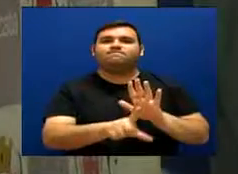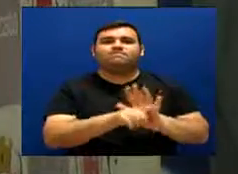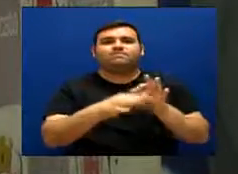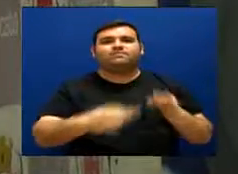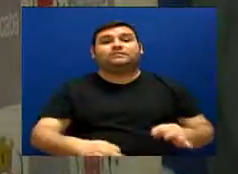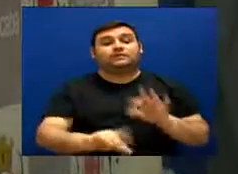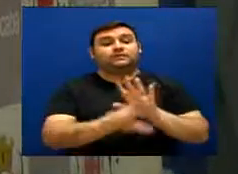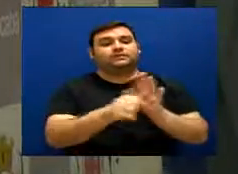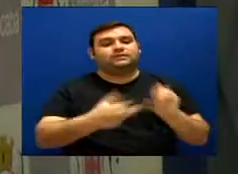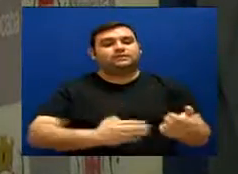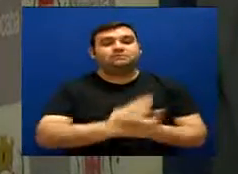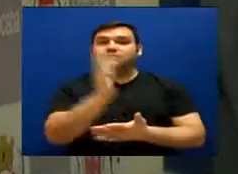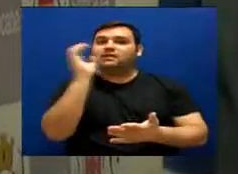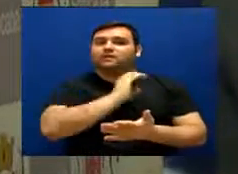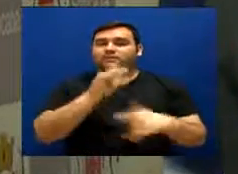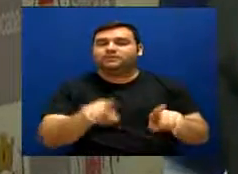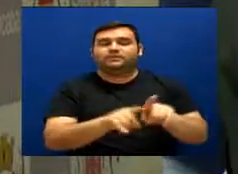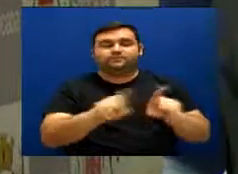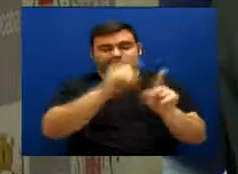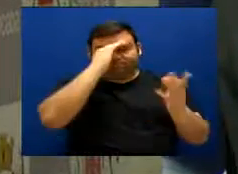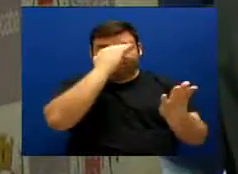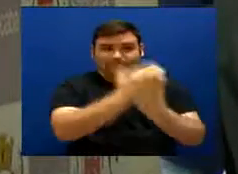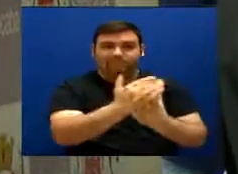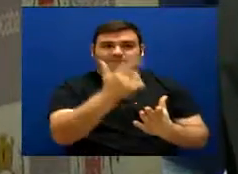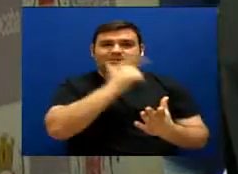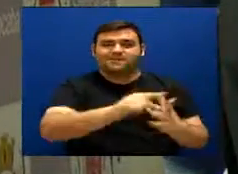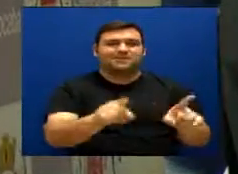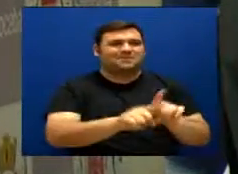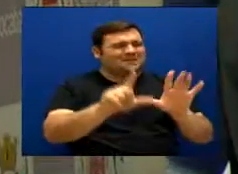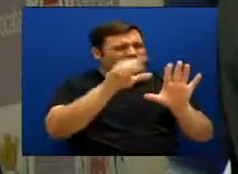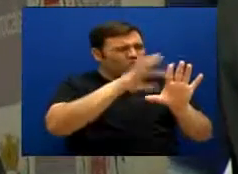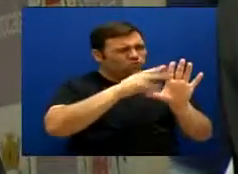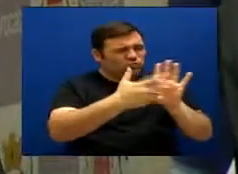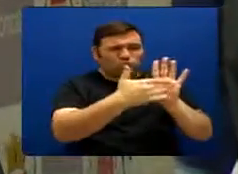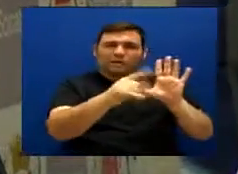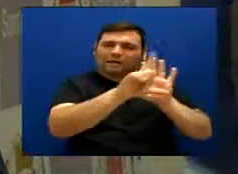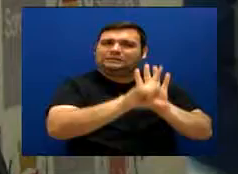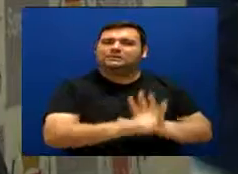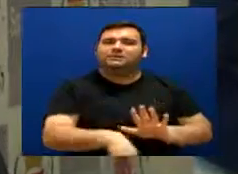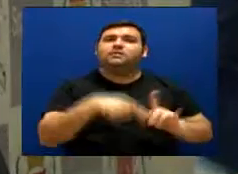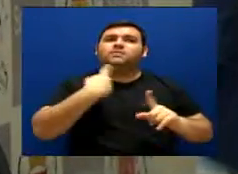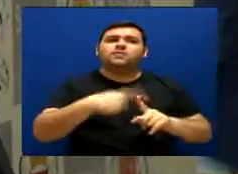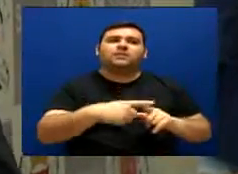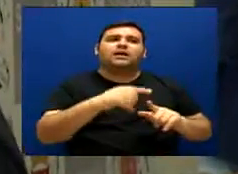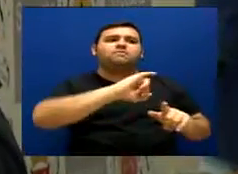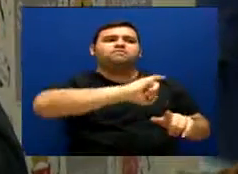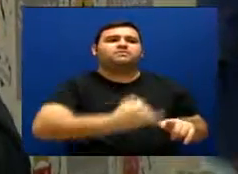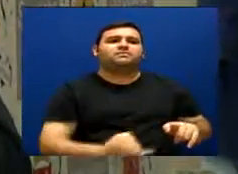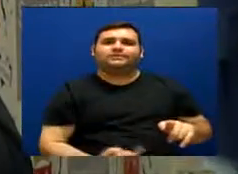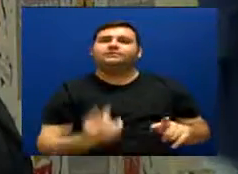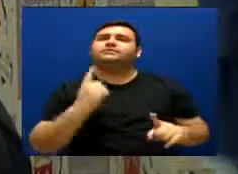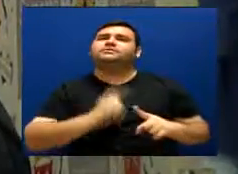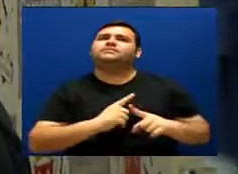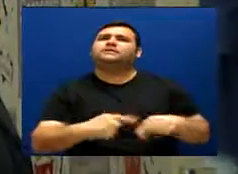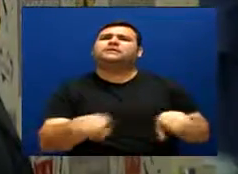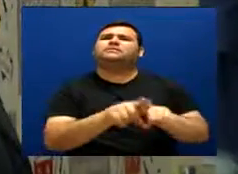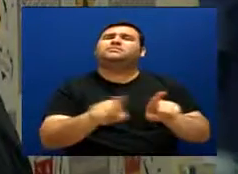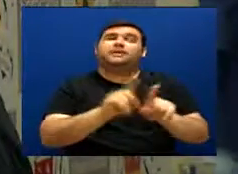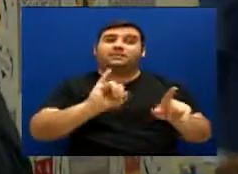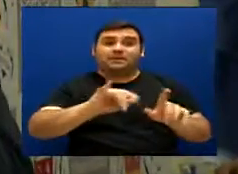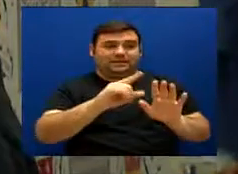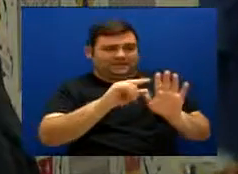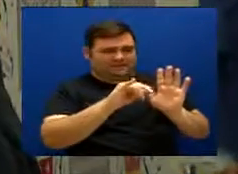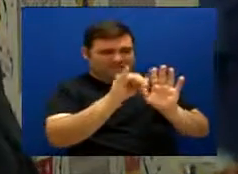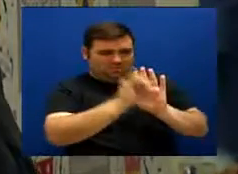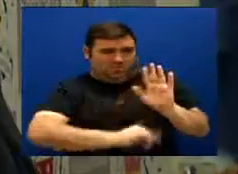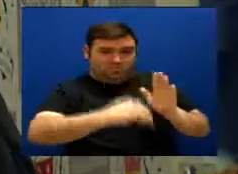certeza, essa lei é aprovada rápida e ela vai ser cumprida, ipsi literis, imediatamente vão cobrar. Mas quando é para dar isenção